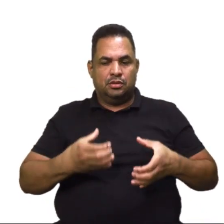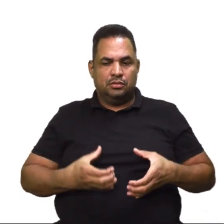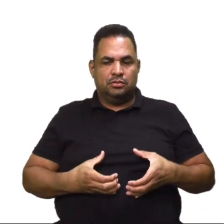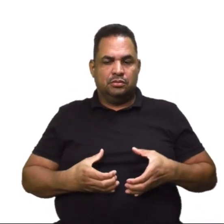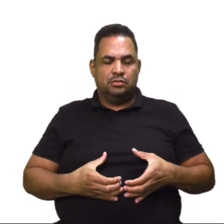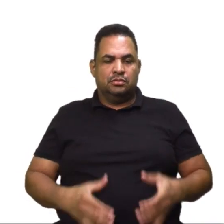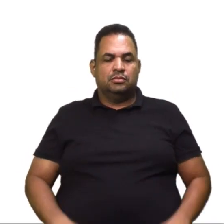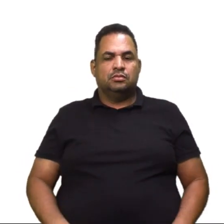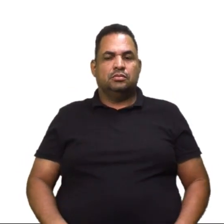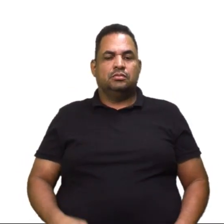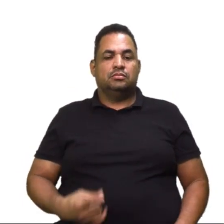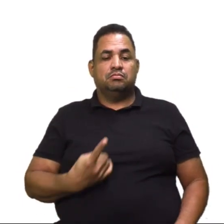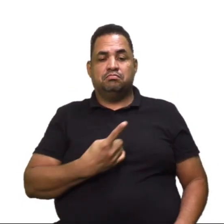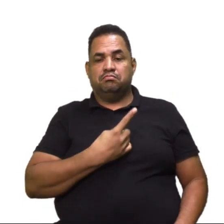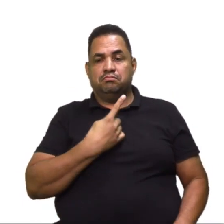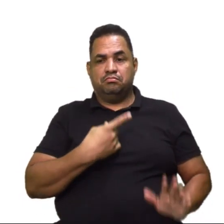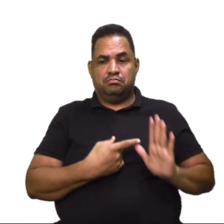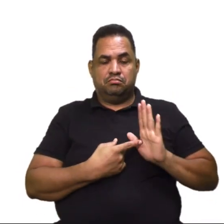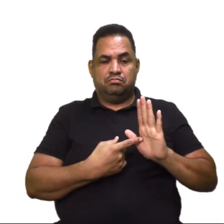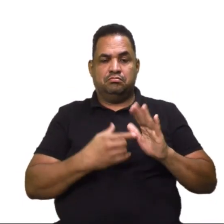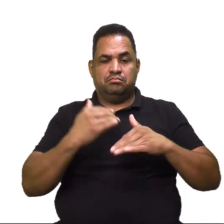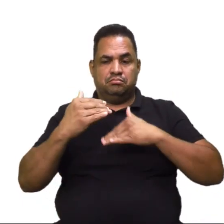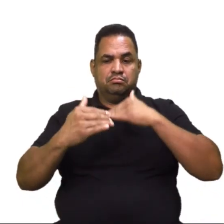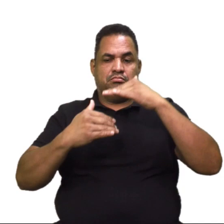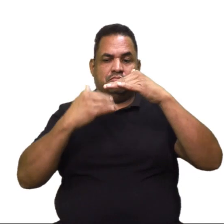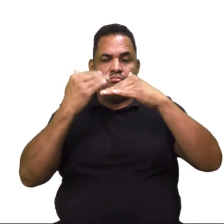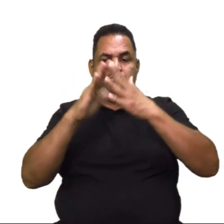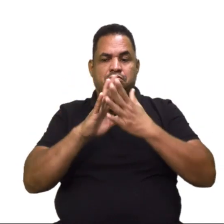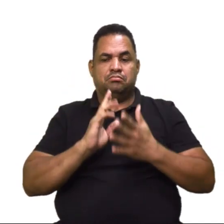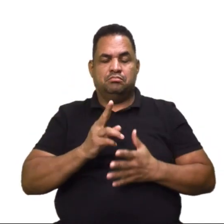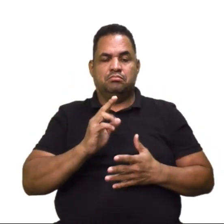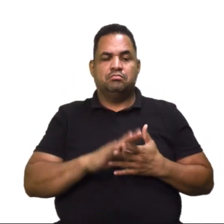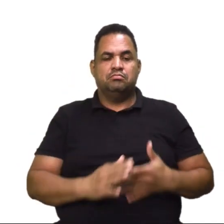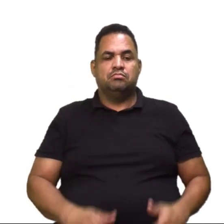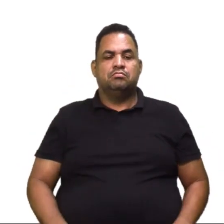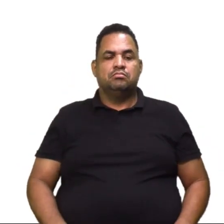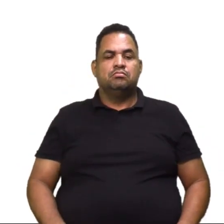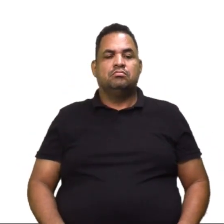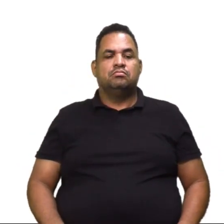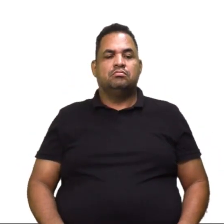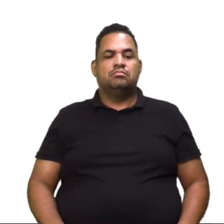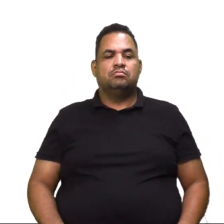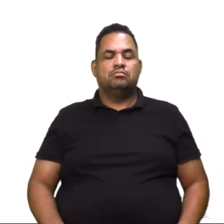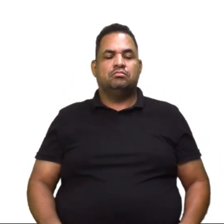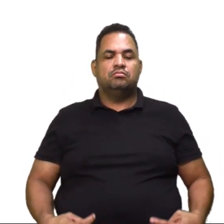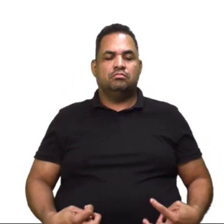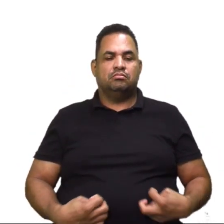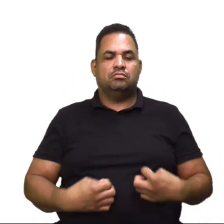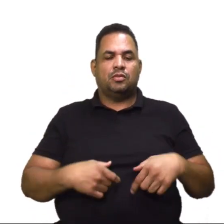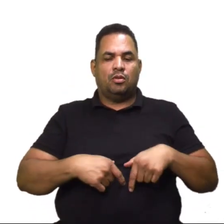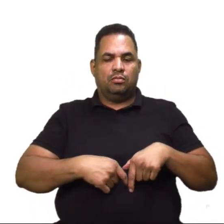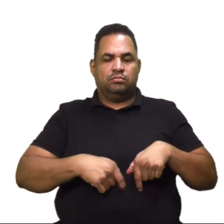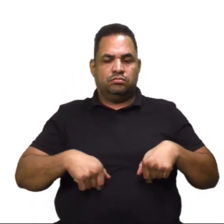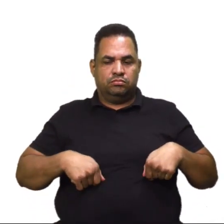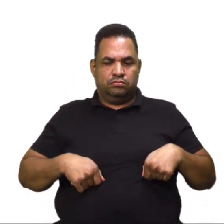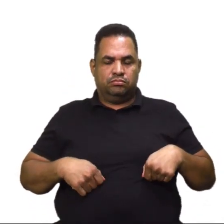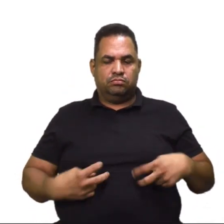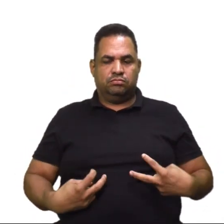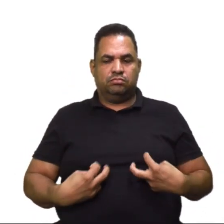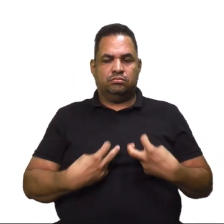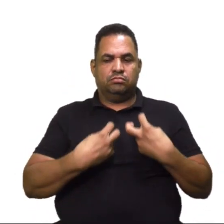uma evolução desse processo, né? Mas vamos ver as demais alternativas. Câncer de estômago,